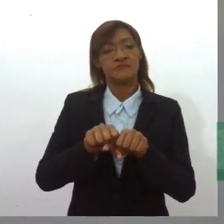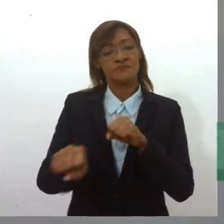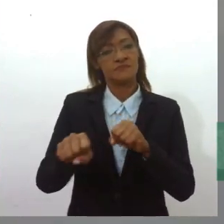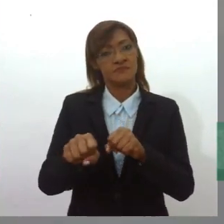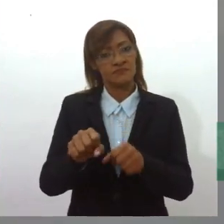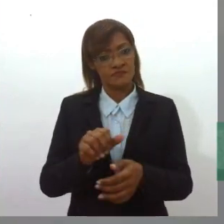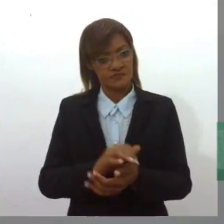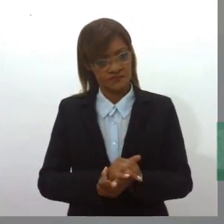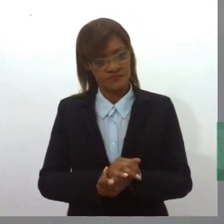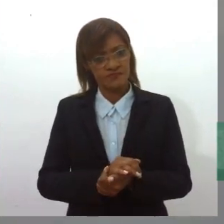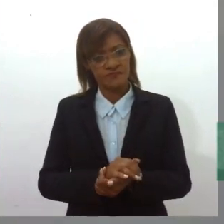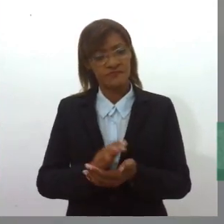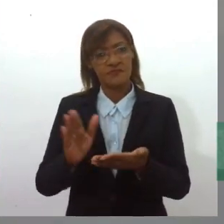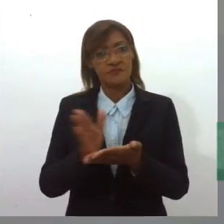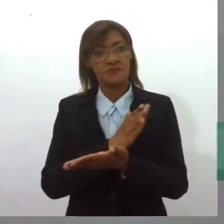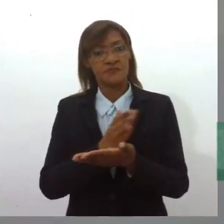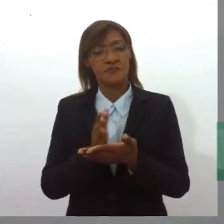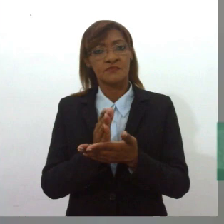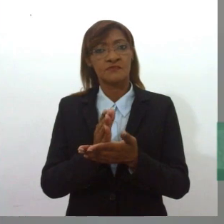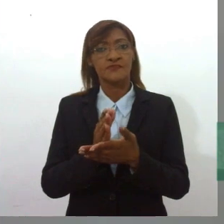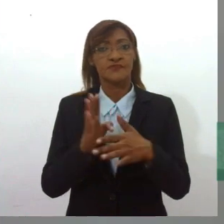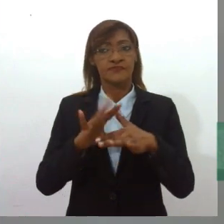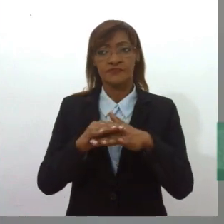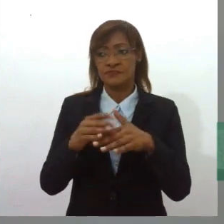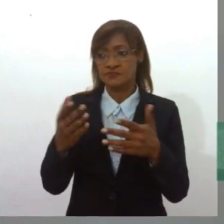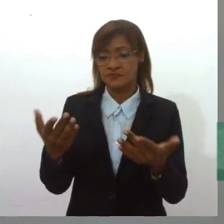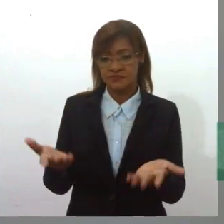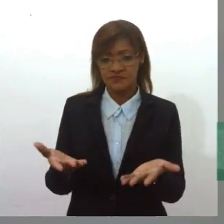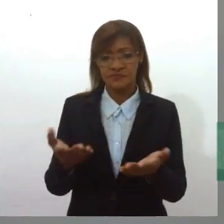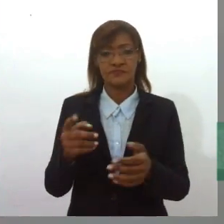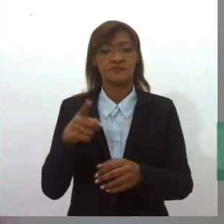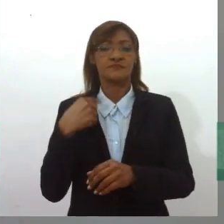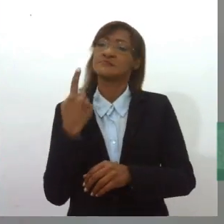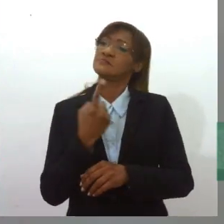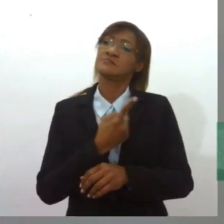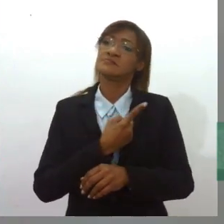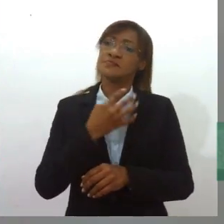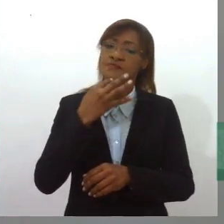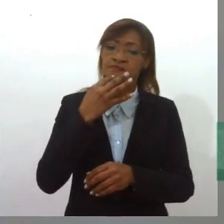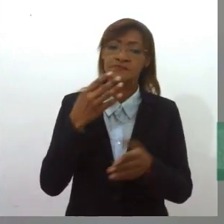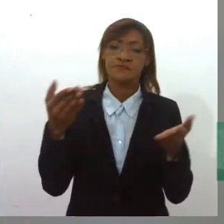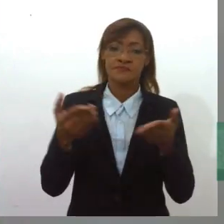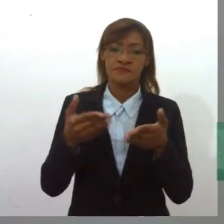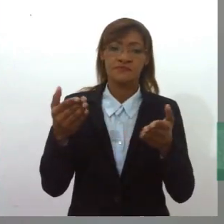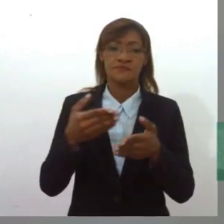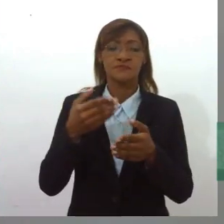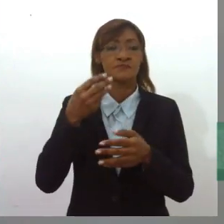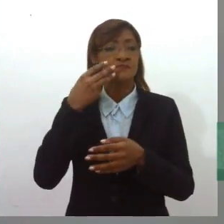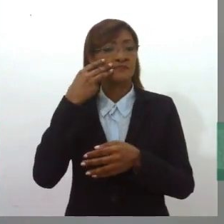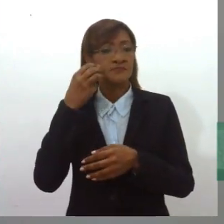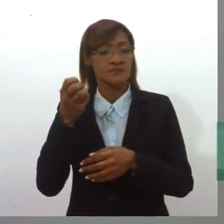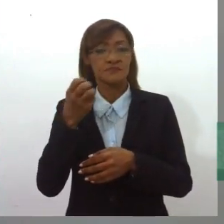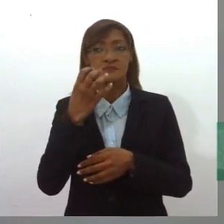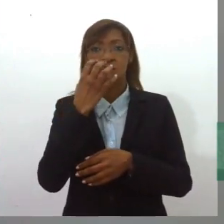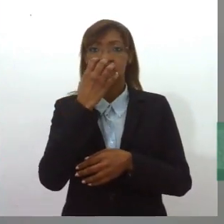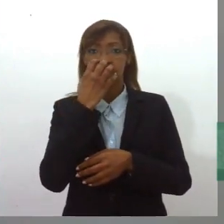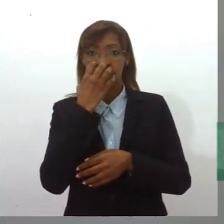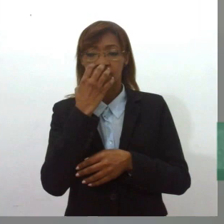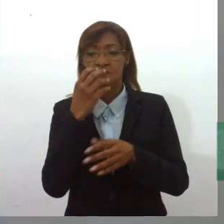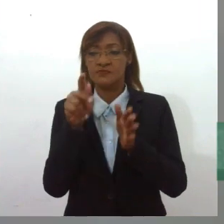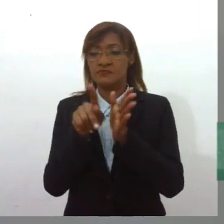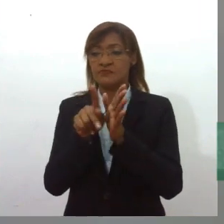controlar determinadas hoses né então a gente sabe hoje os cães e os gatos fazem parte da família